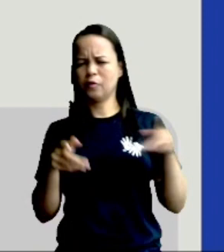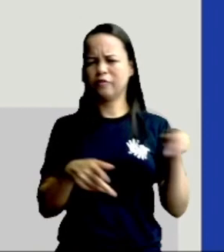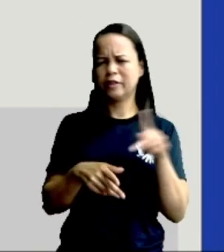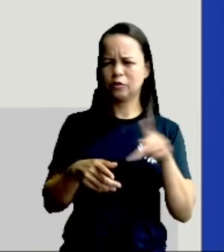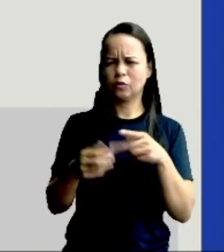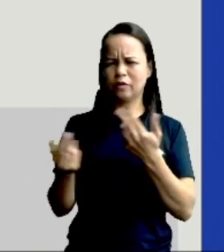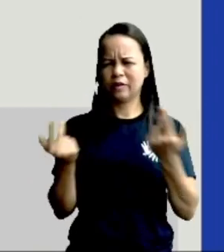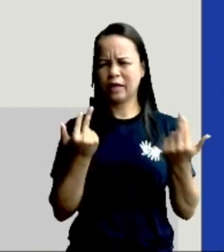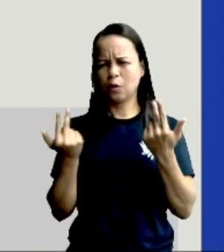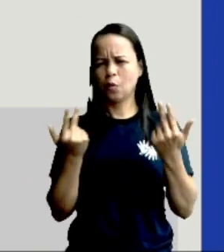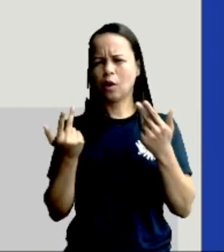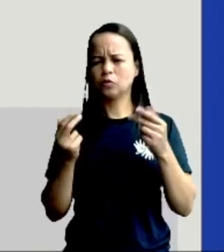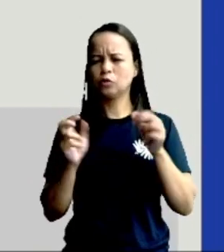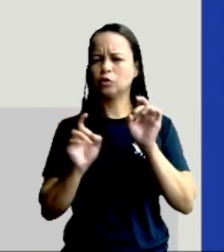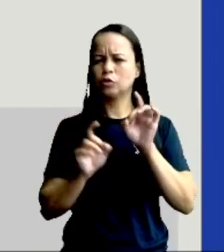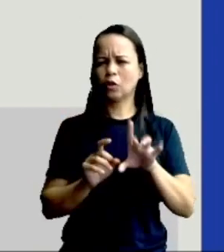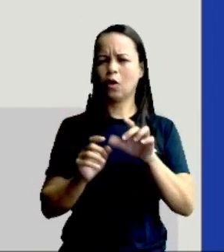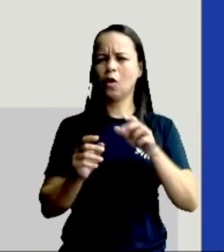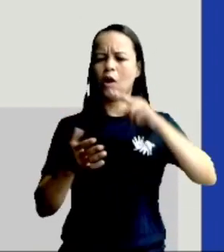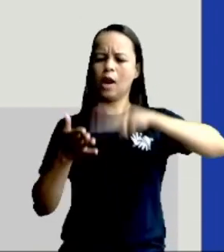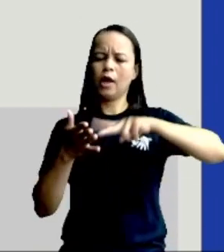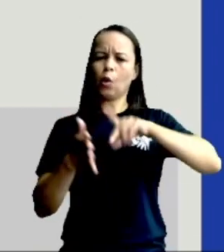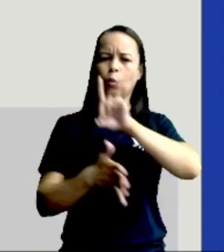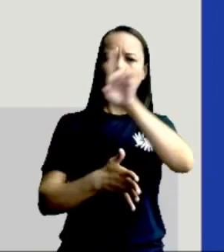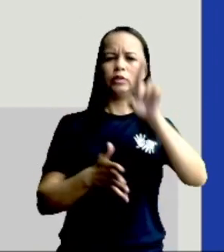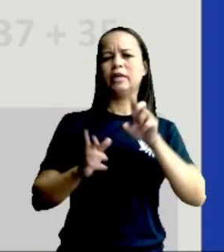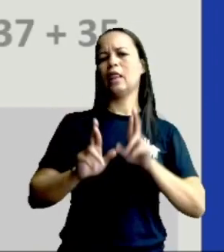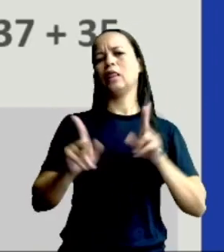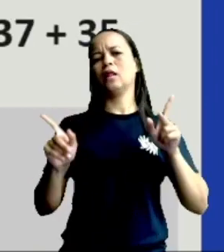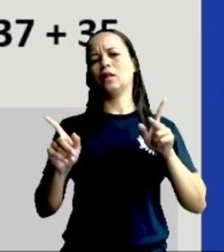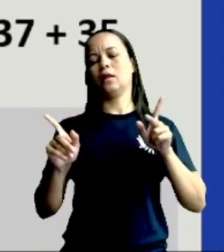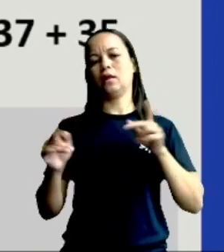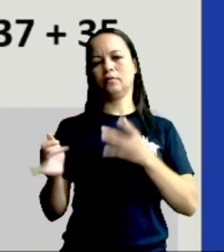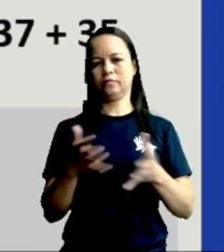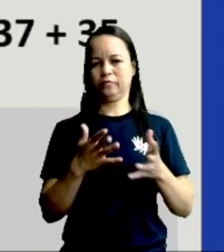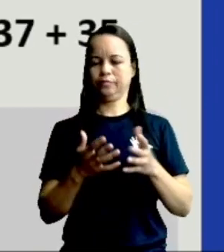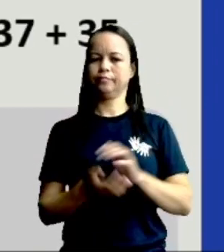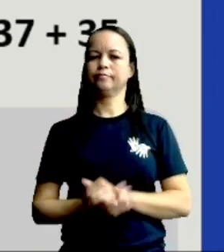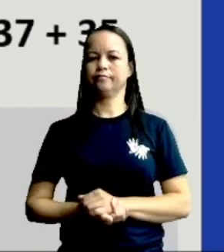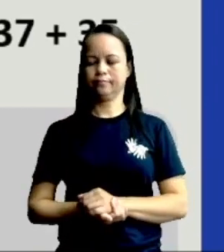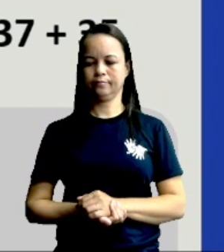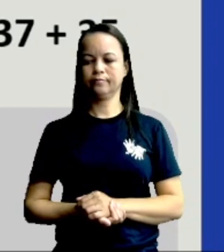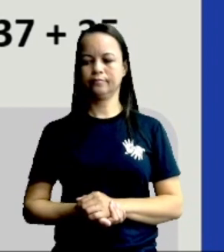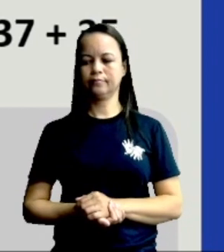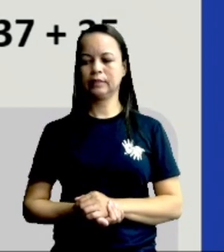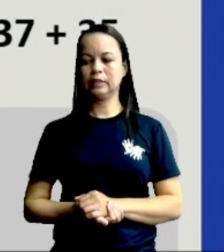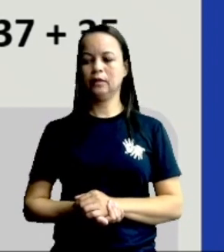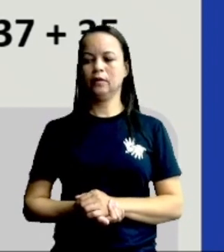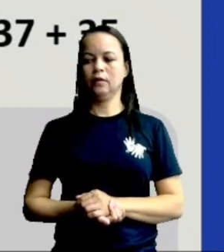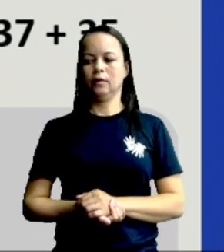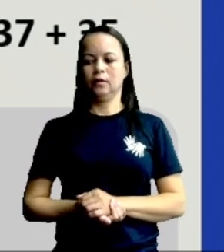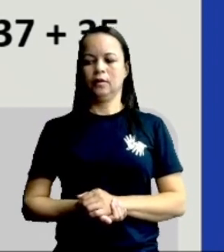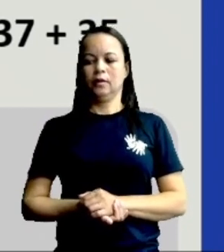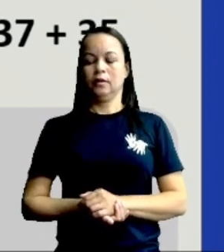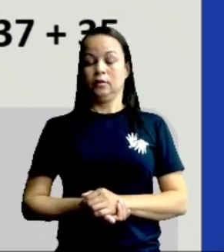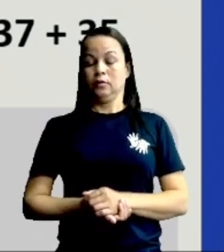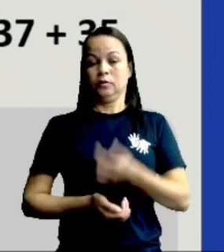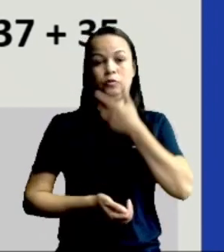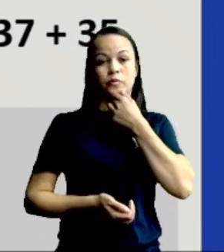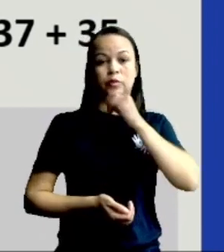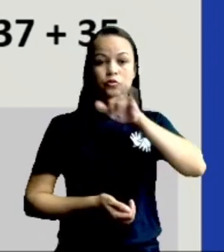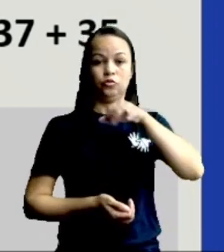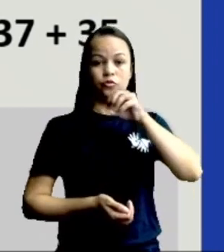nos outros dias, em dias diferentes também? Vamos reanalisar. Vejam só, na situação de